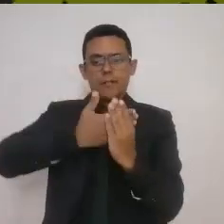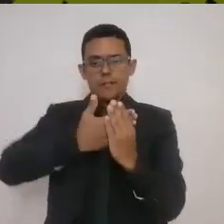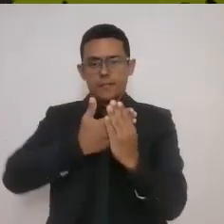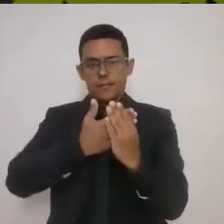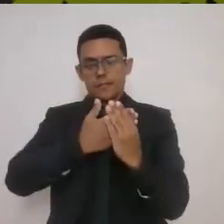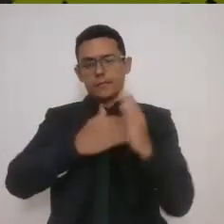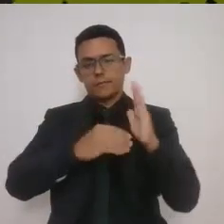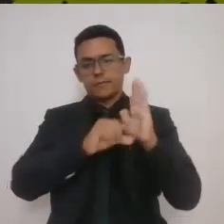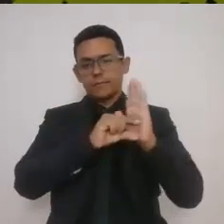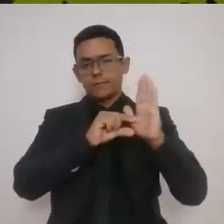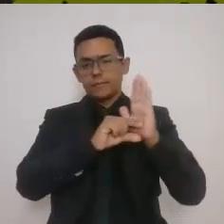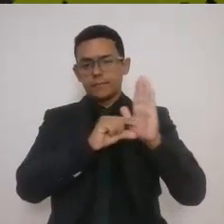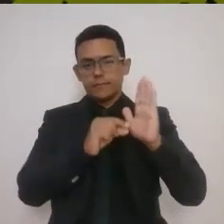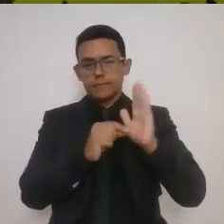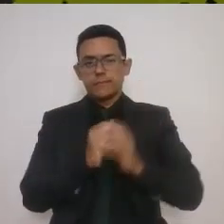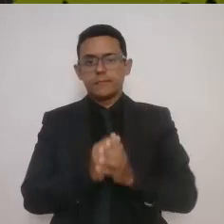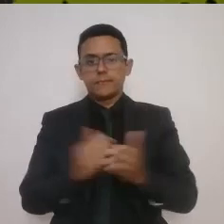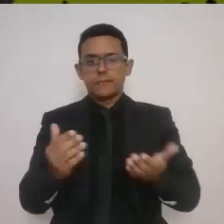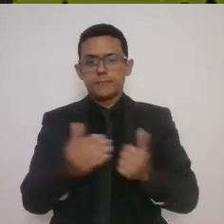Declaro aprovada.